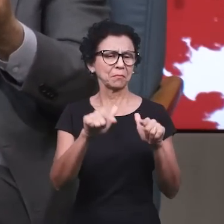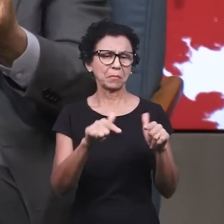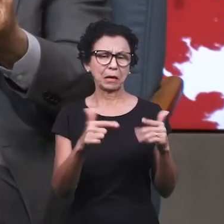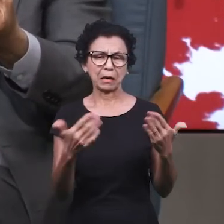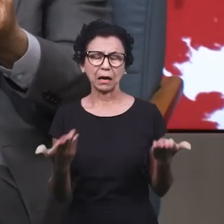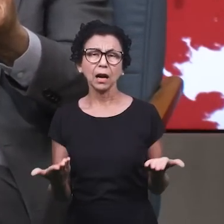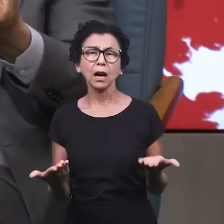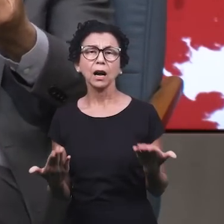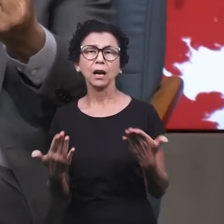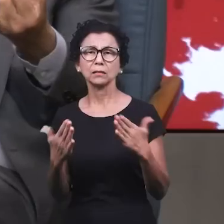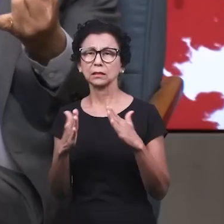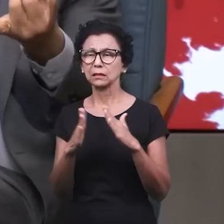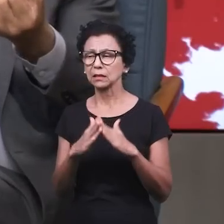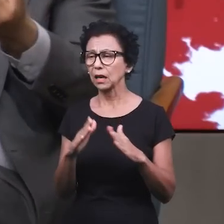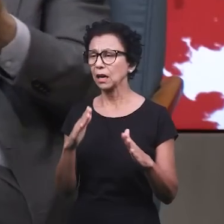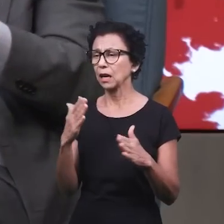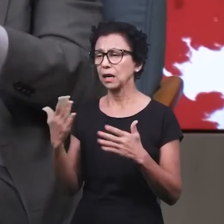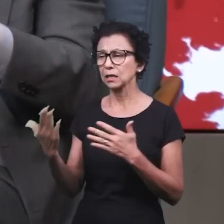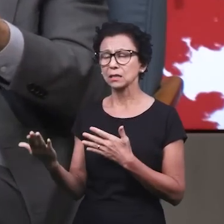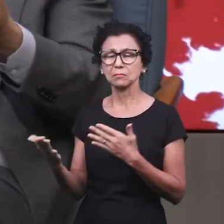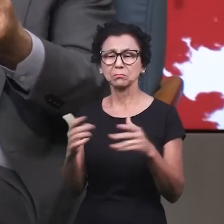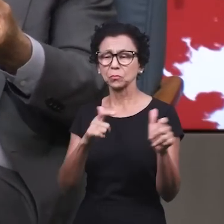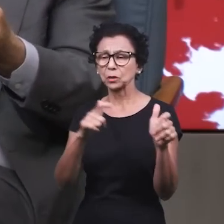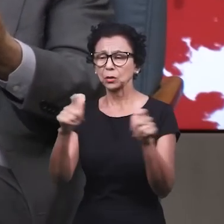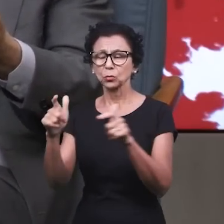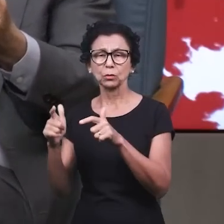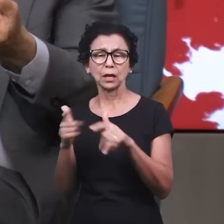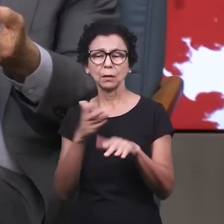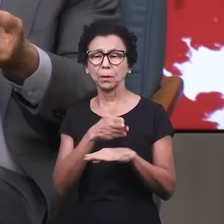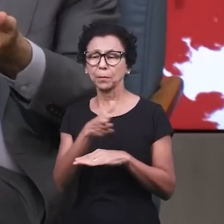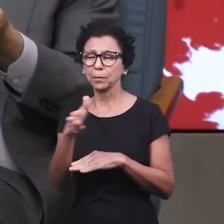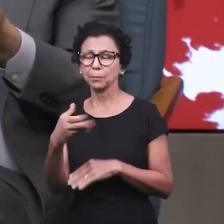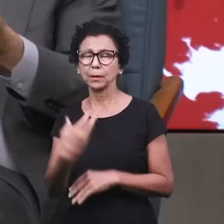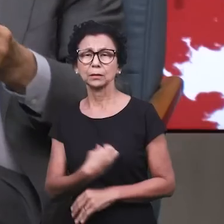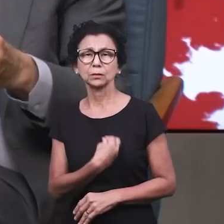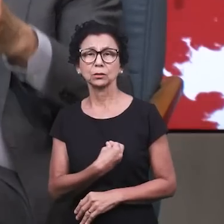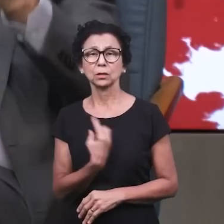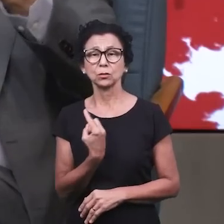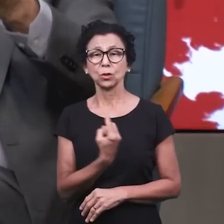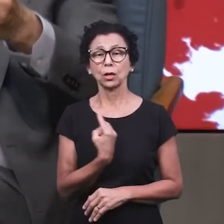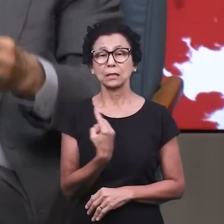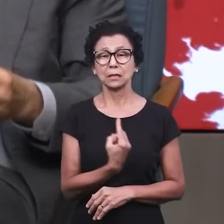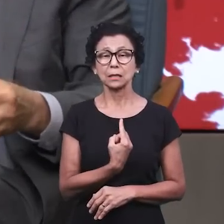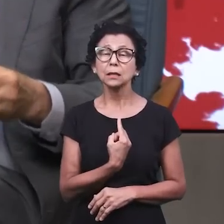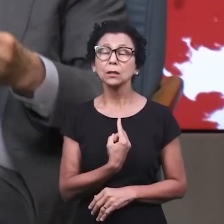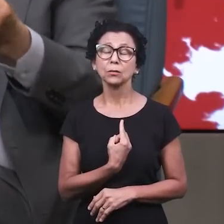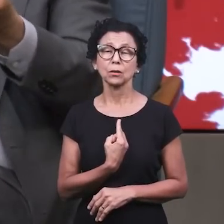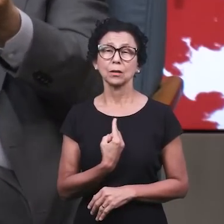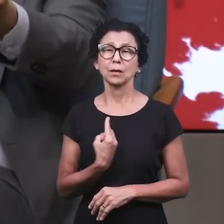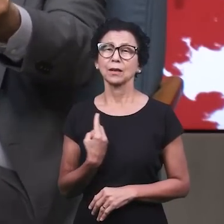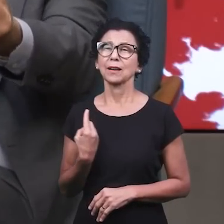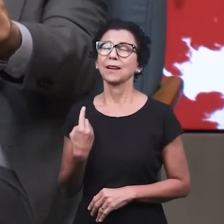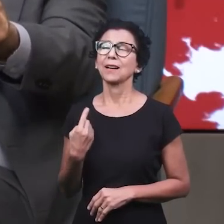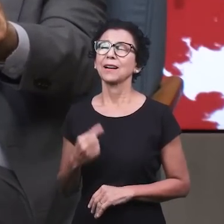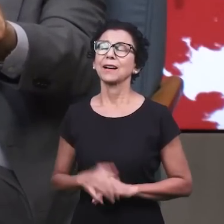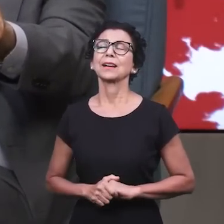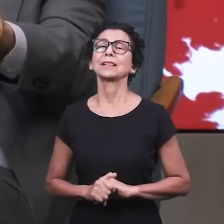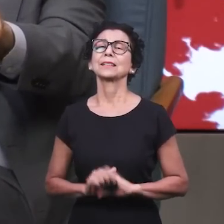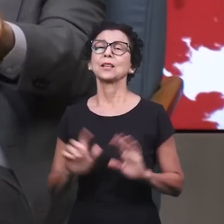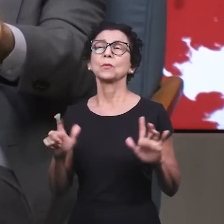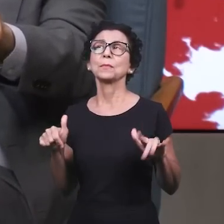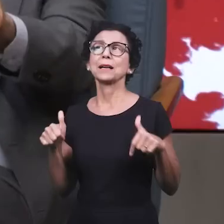de trabalho, seja onde você está, às vezes numa necessidade, sozinho em casa. Quando você faz isso, você